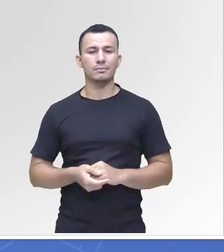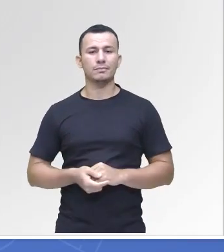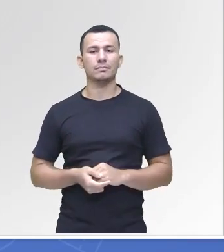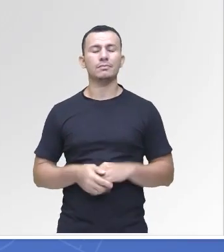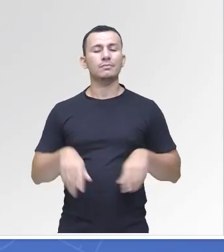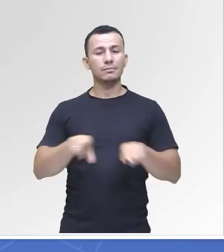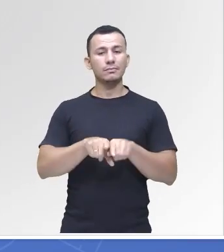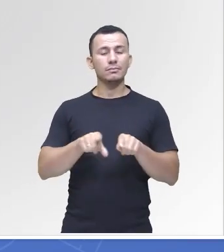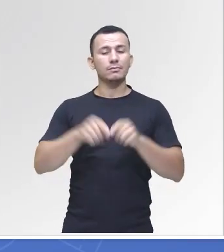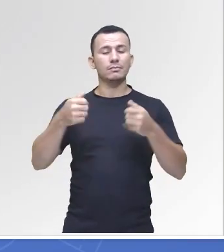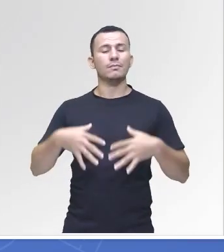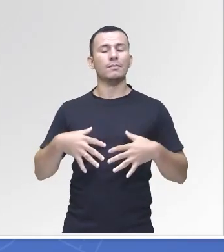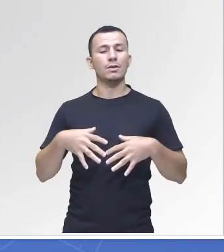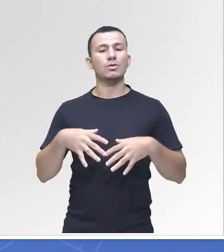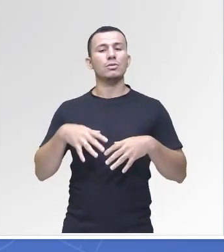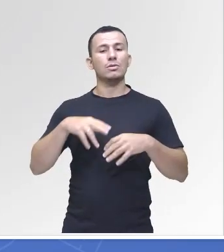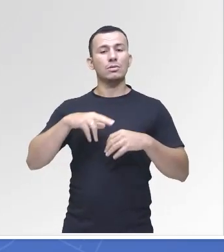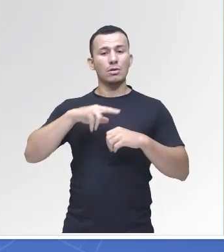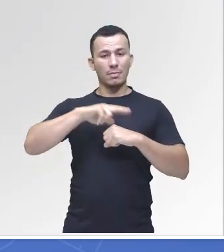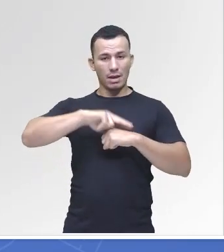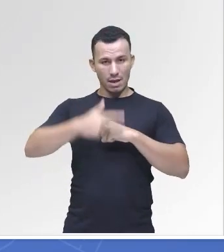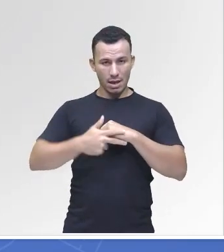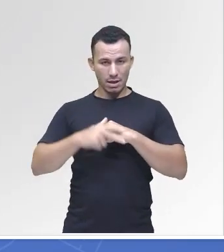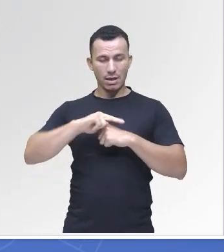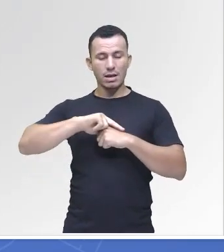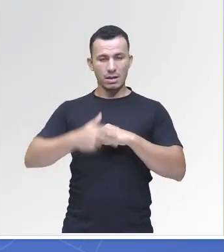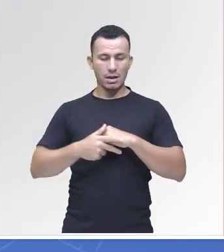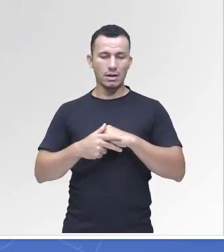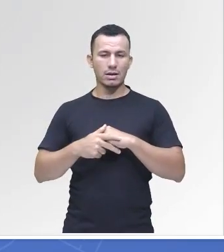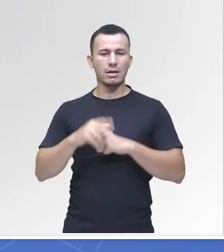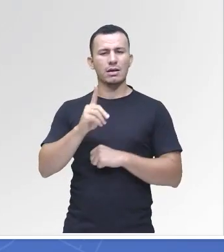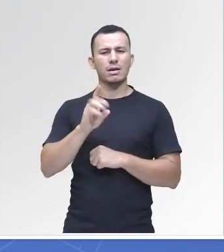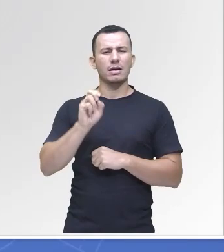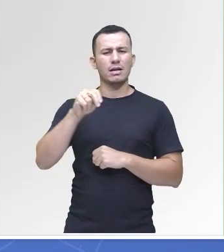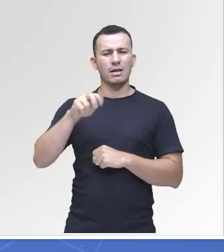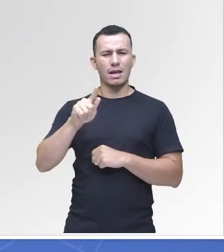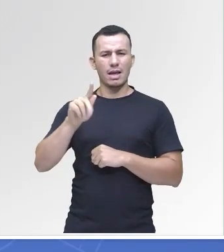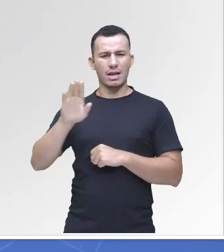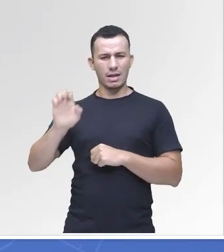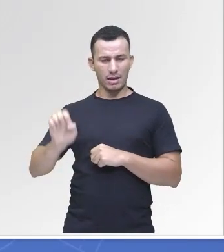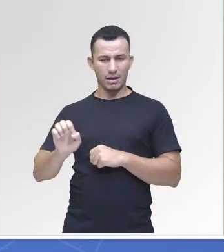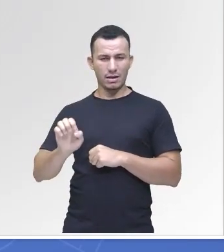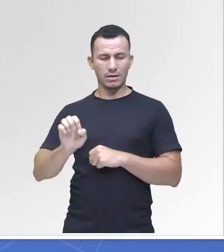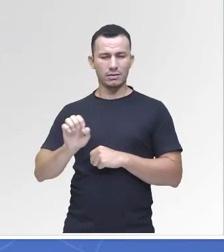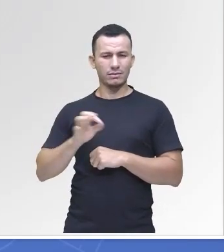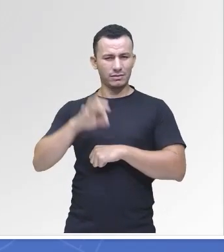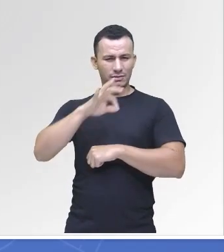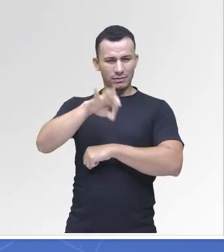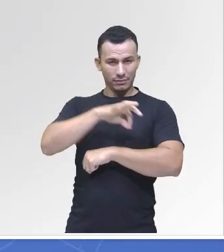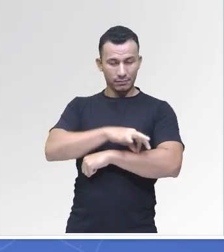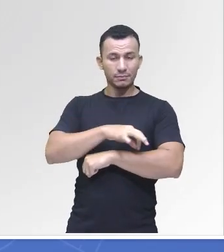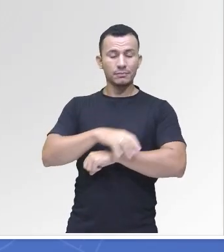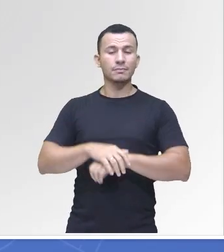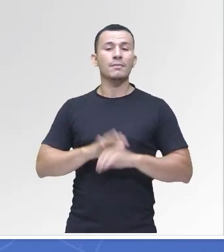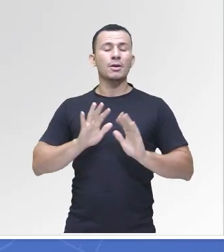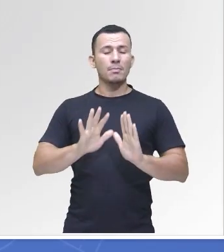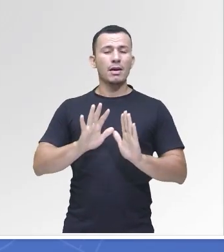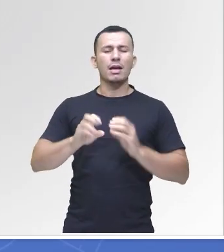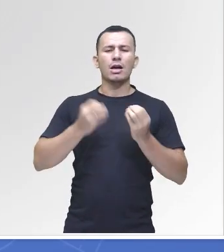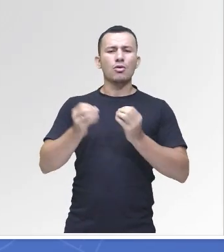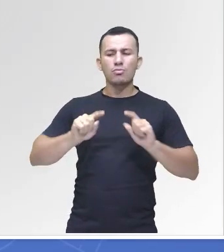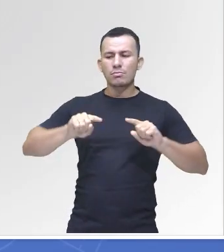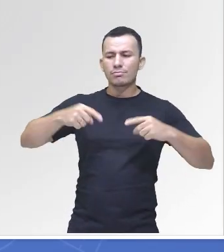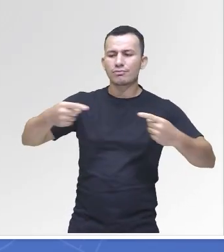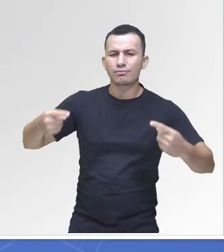falar também sobre a dengue, que também está relacionada com os vírus. Olha só. Só que a dengue, o meio de